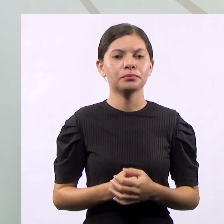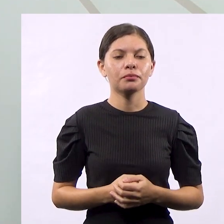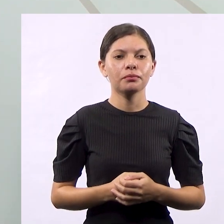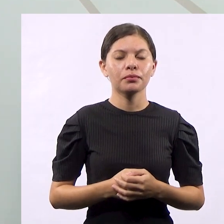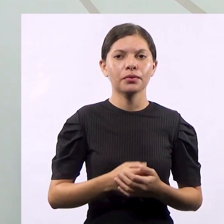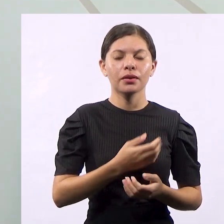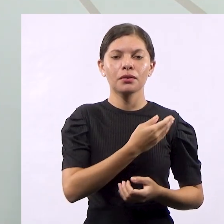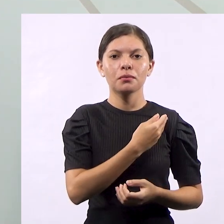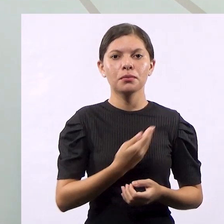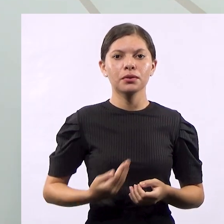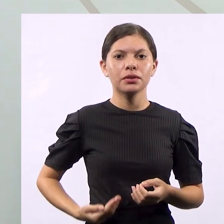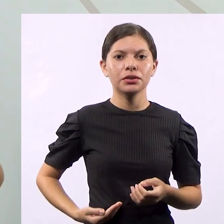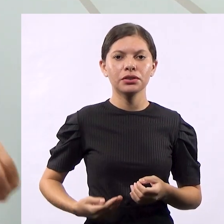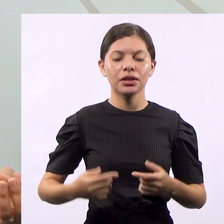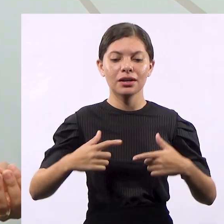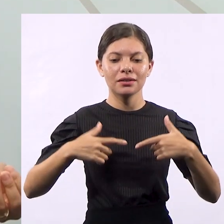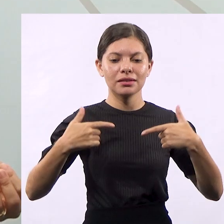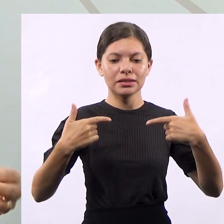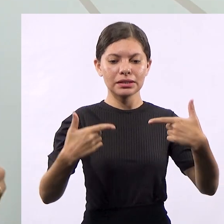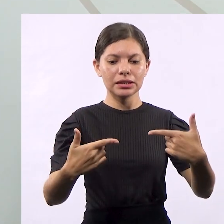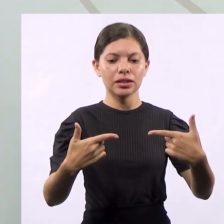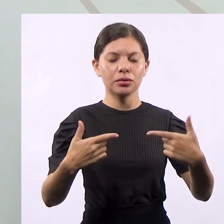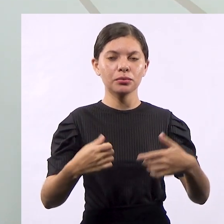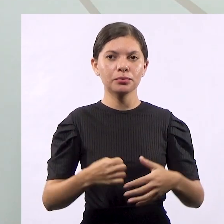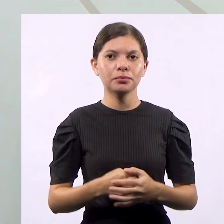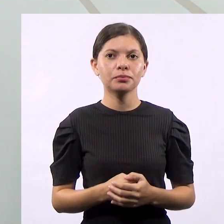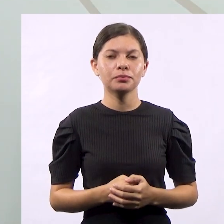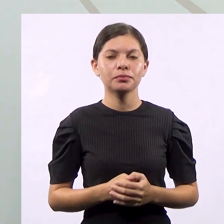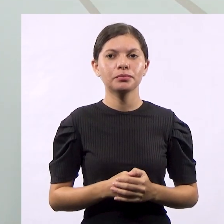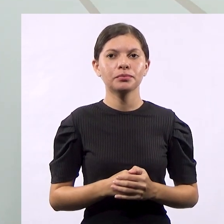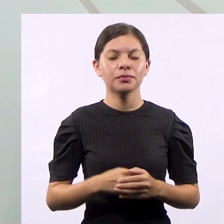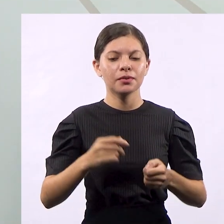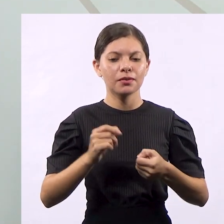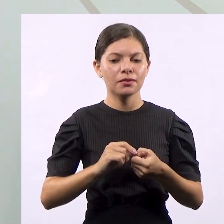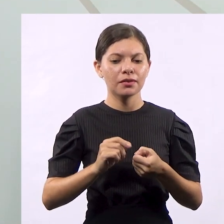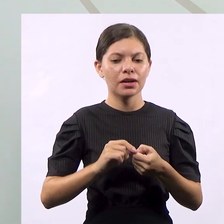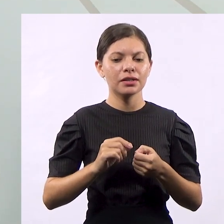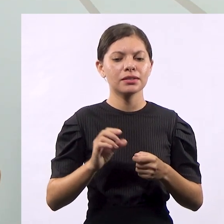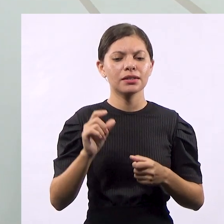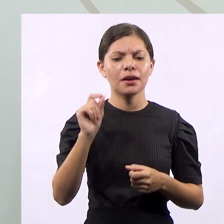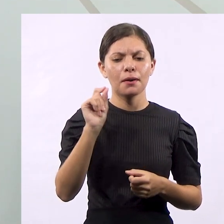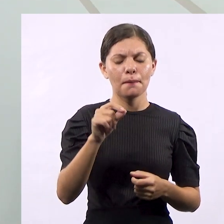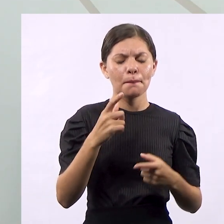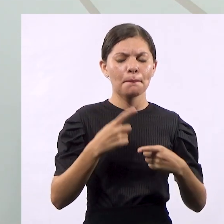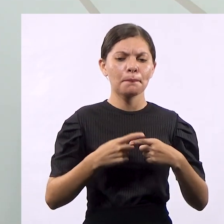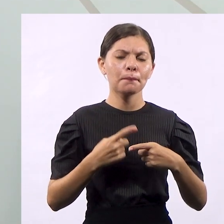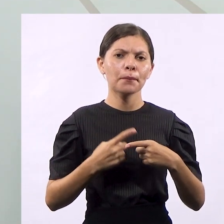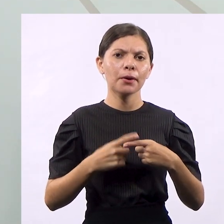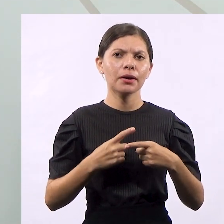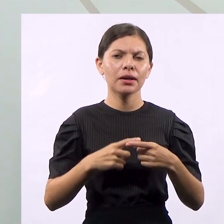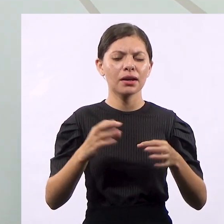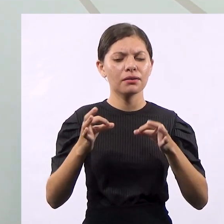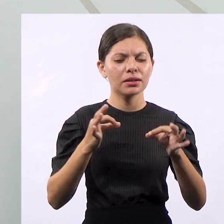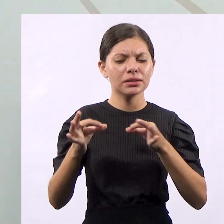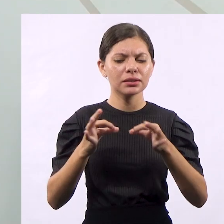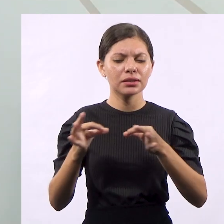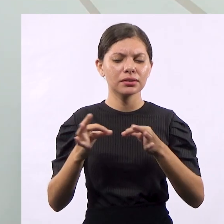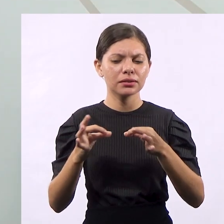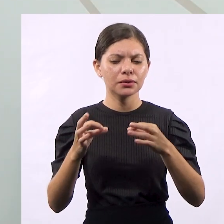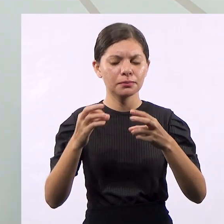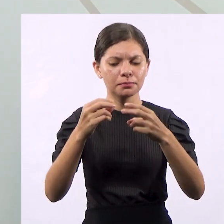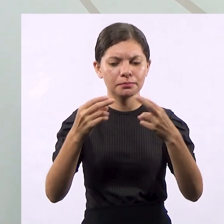ela é só efetivada quando ela entra realmente em ação. Então, por que há toda uma organização em torno, né,